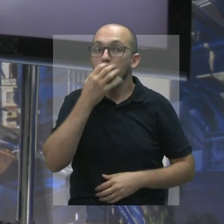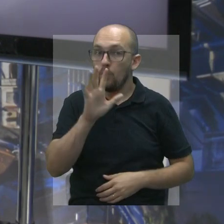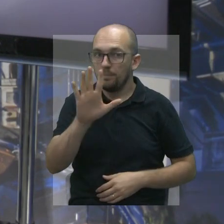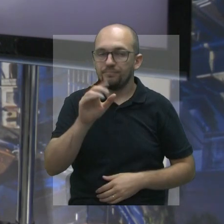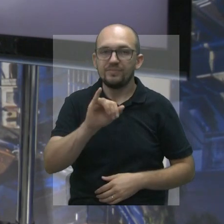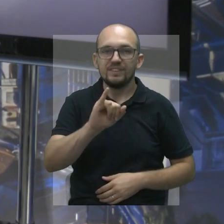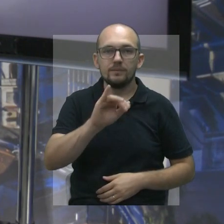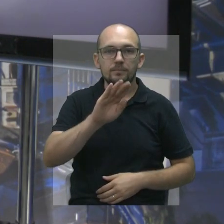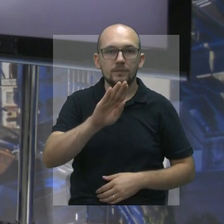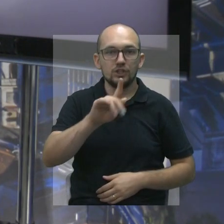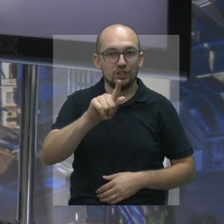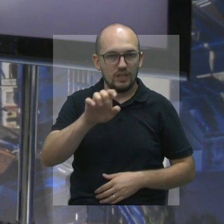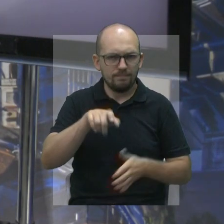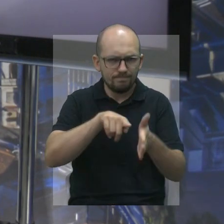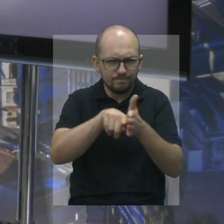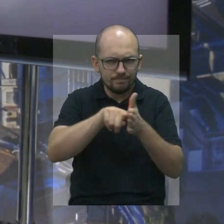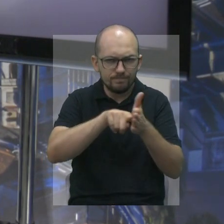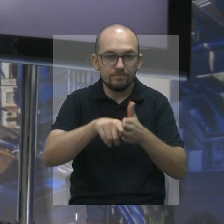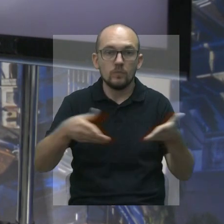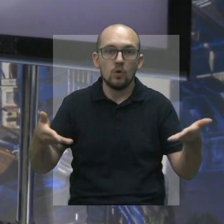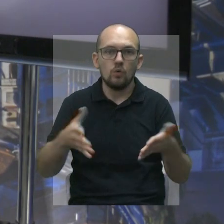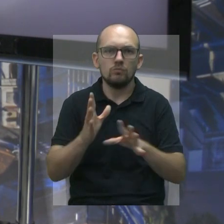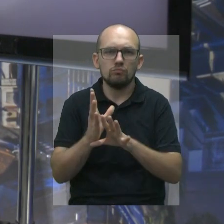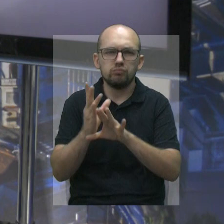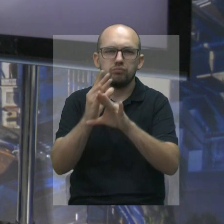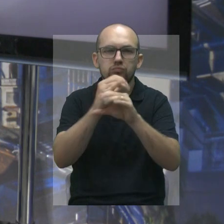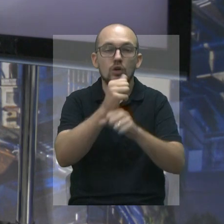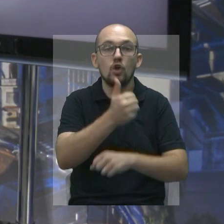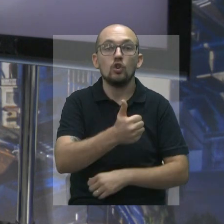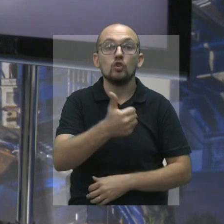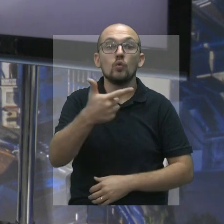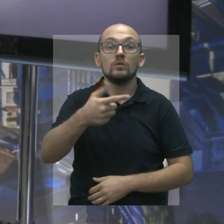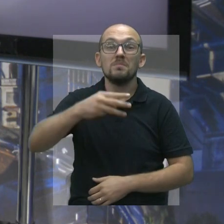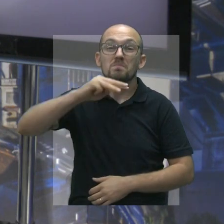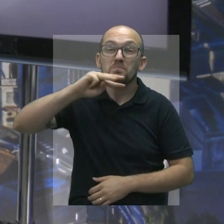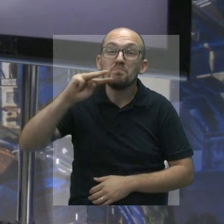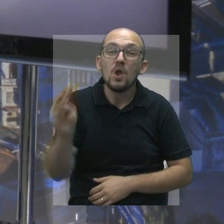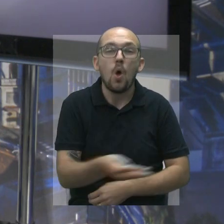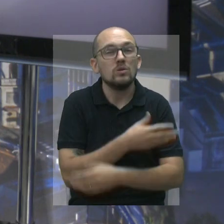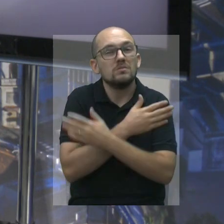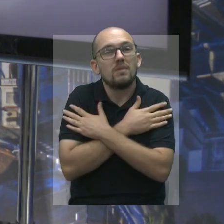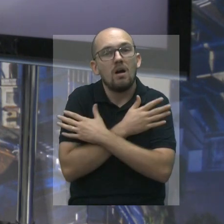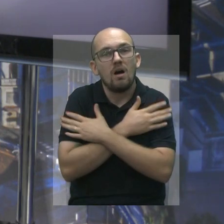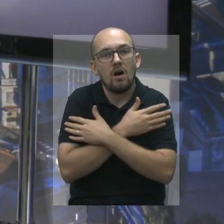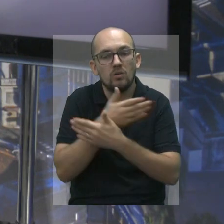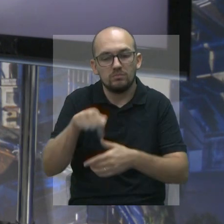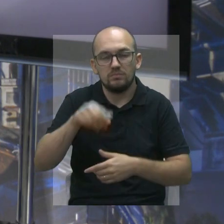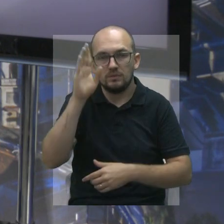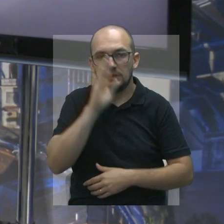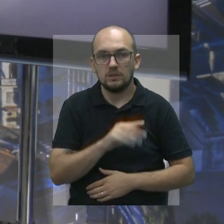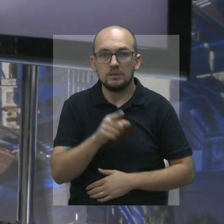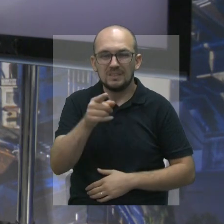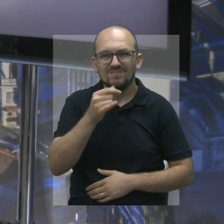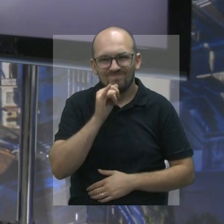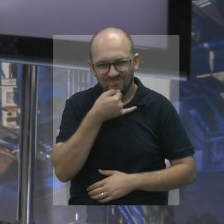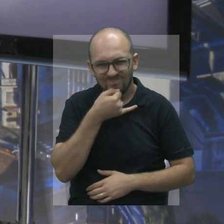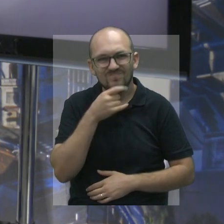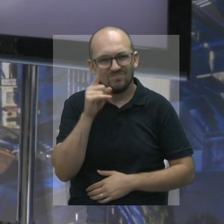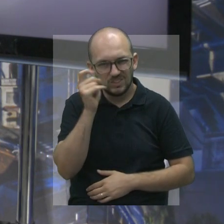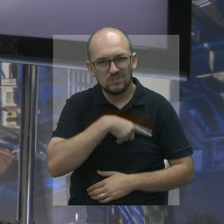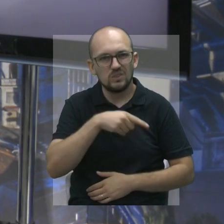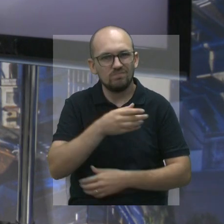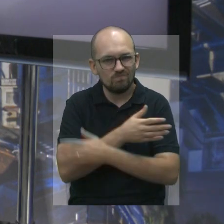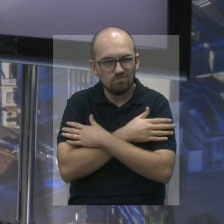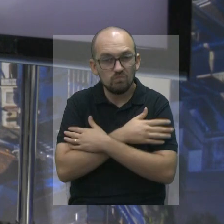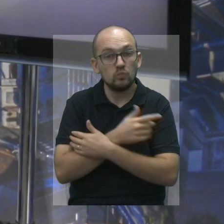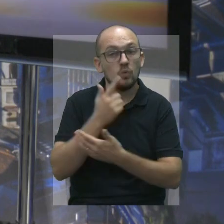IBGE, hoje há mais de 12 milhões de desempregados aqui no país. Se você faz parte dessa triste estatística, fique